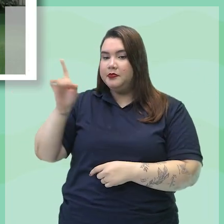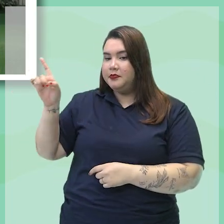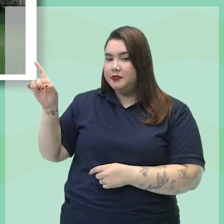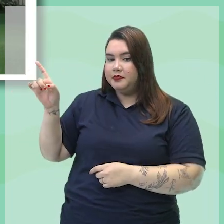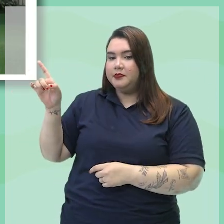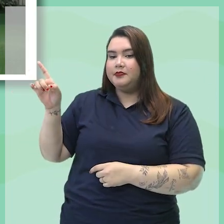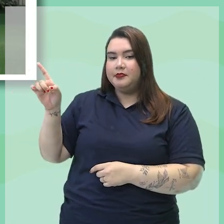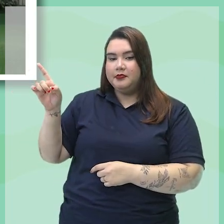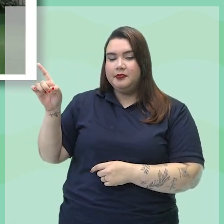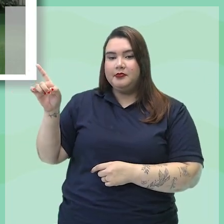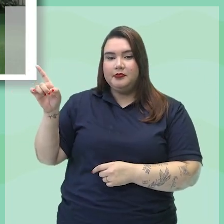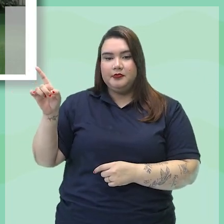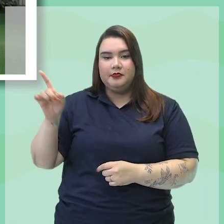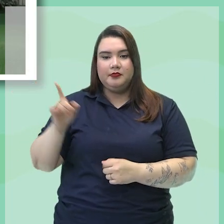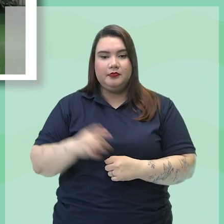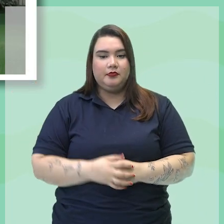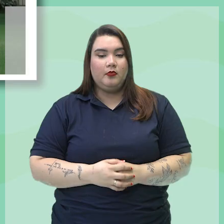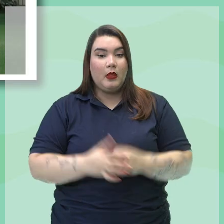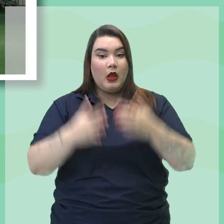a casa.